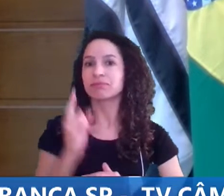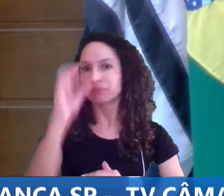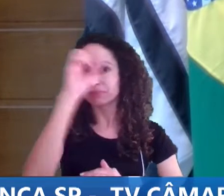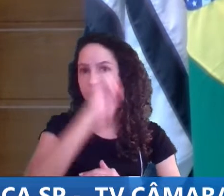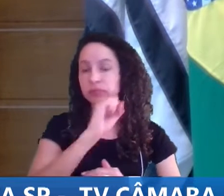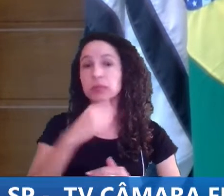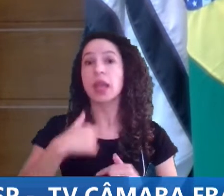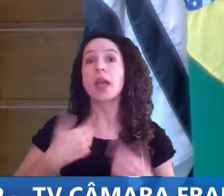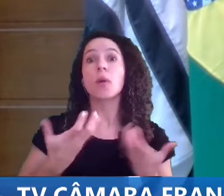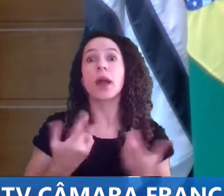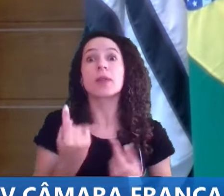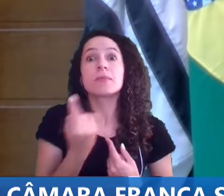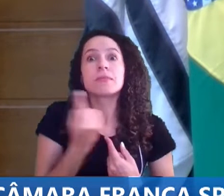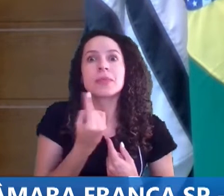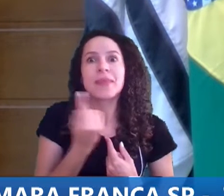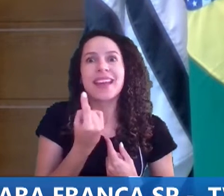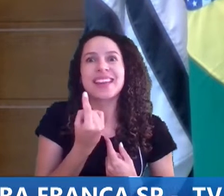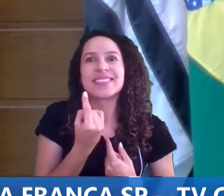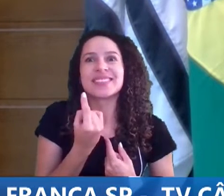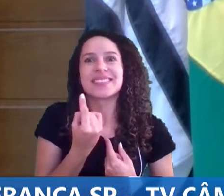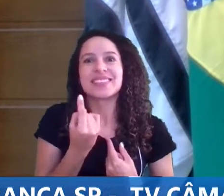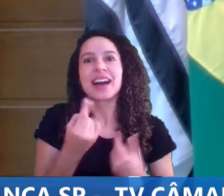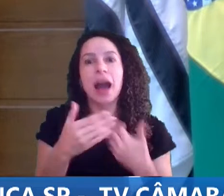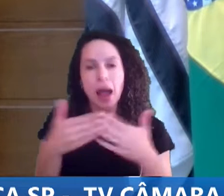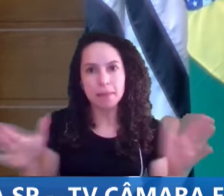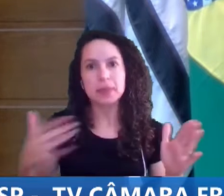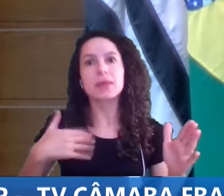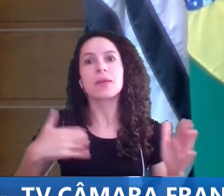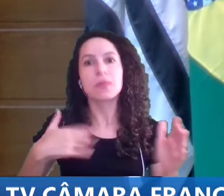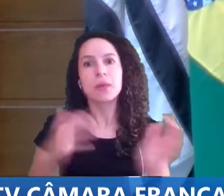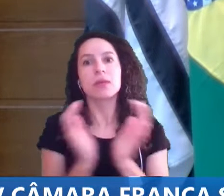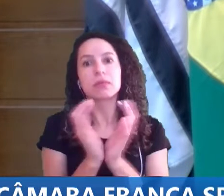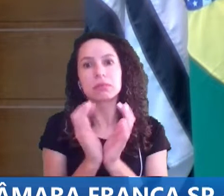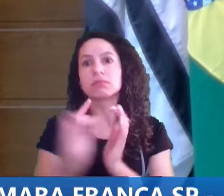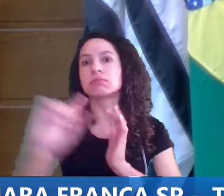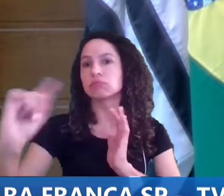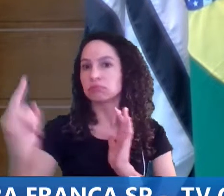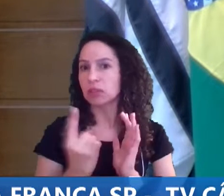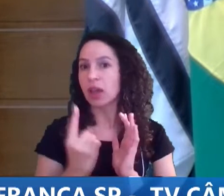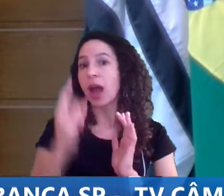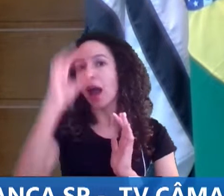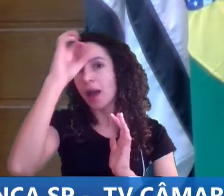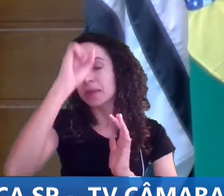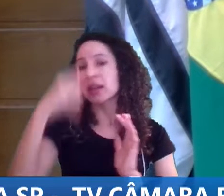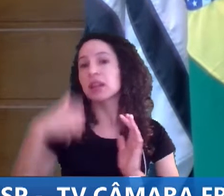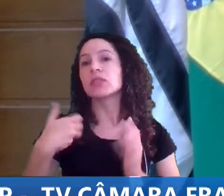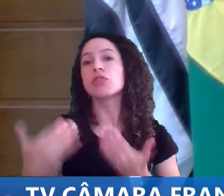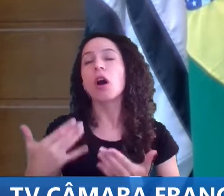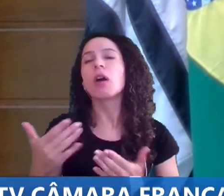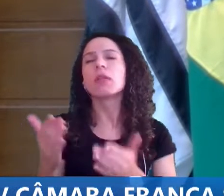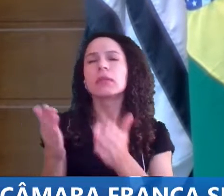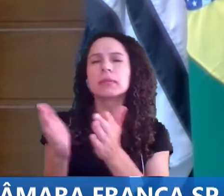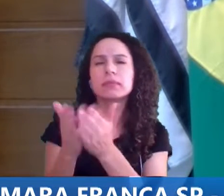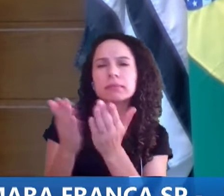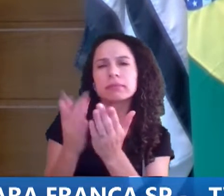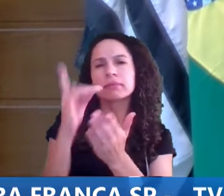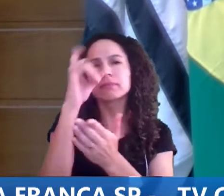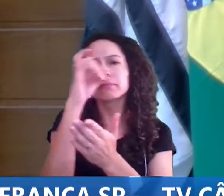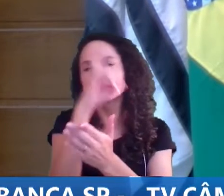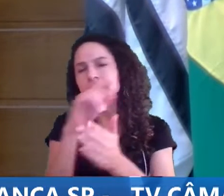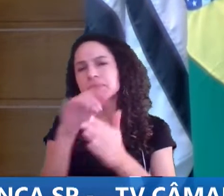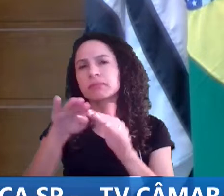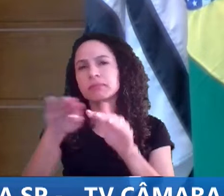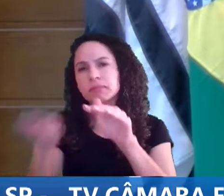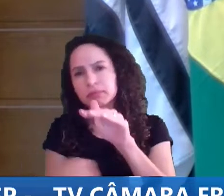promotor de justiça no meu gabinete, vindo especialmente da classe mais vulnerável. Classe mais vulnerável, é preciso a